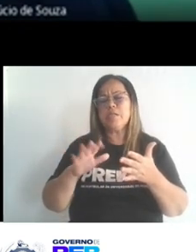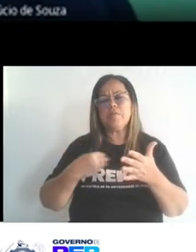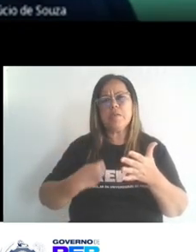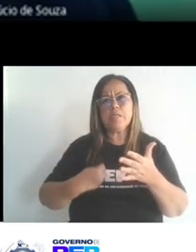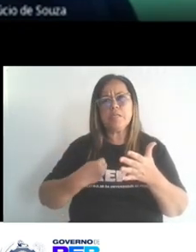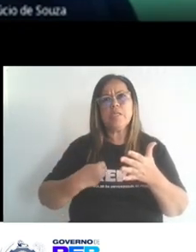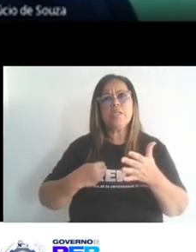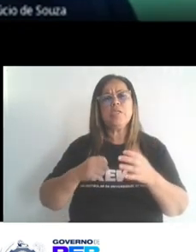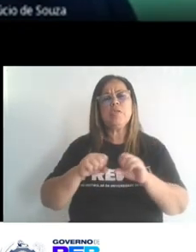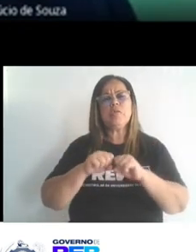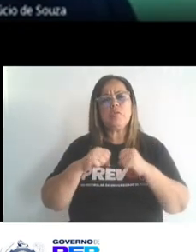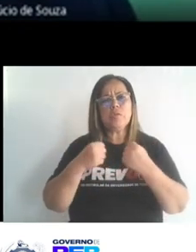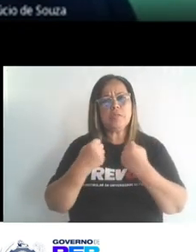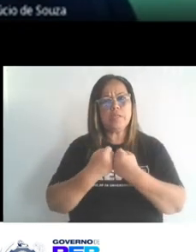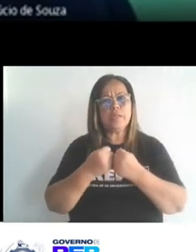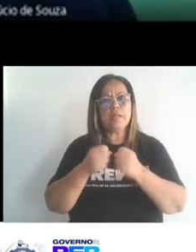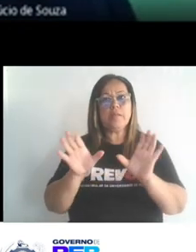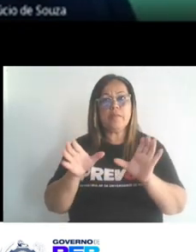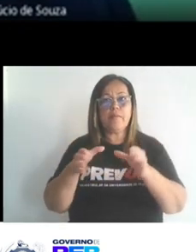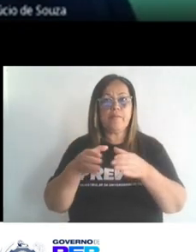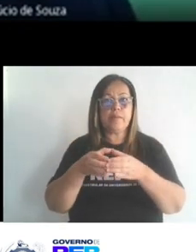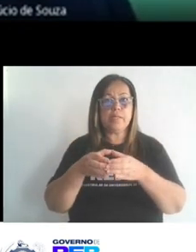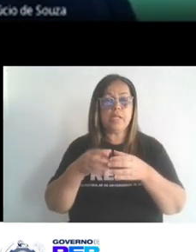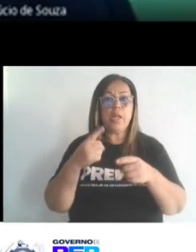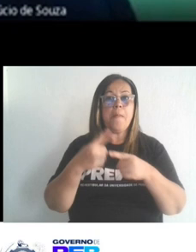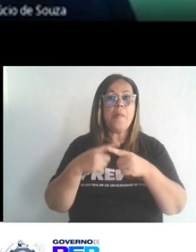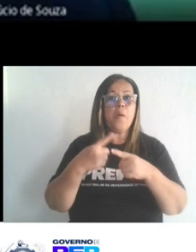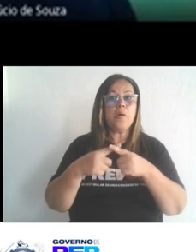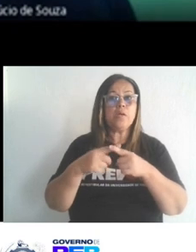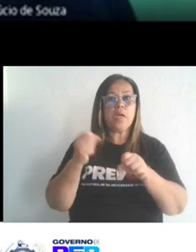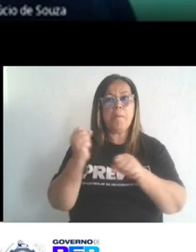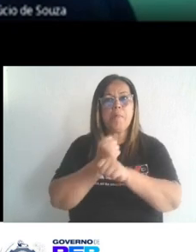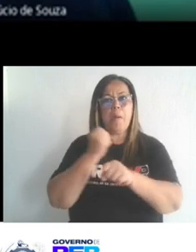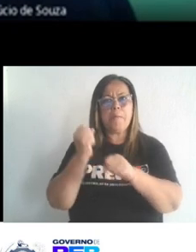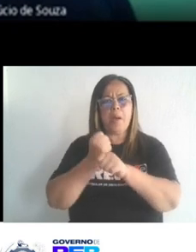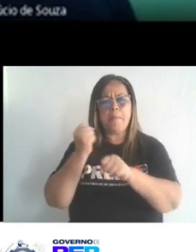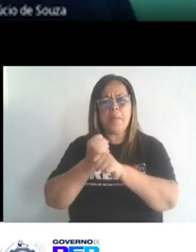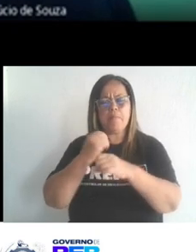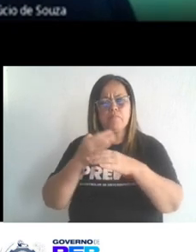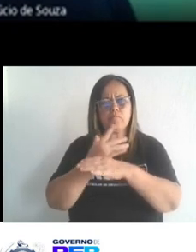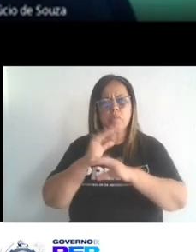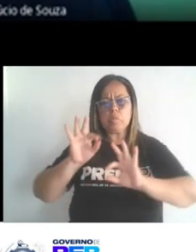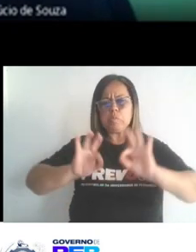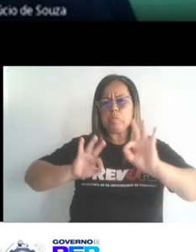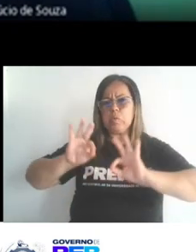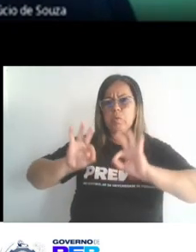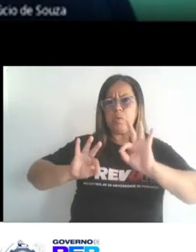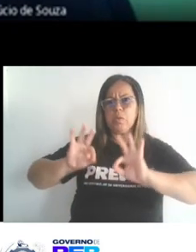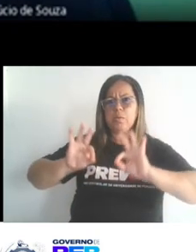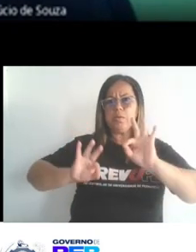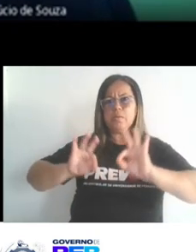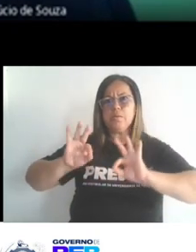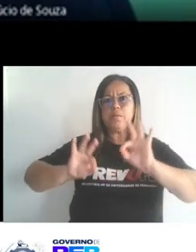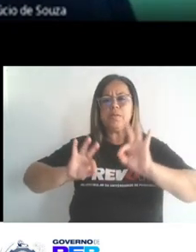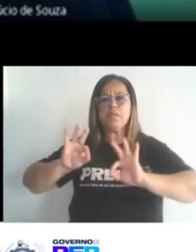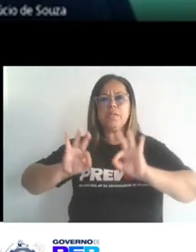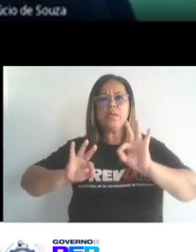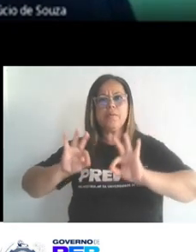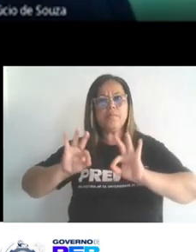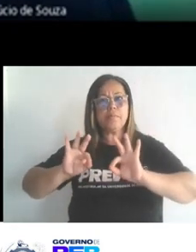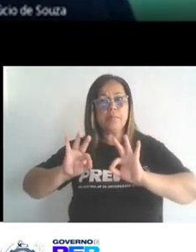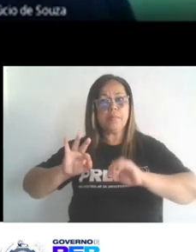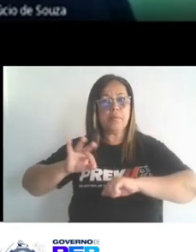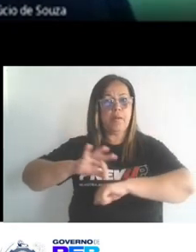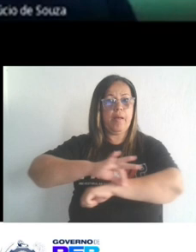civilizada porque construiu uma cidade organizada com planejamento arquitetônico como